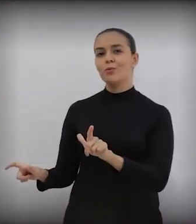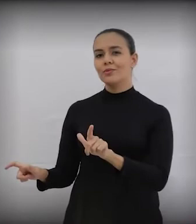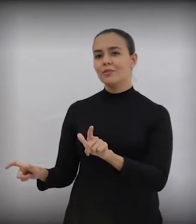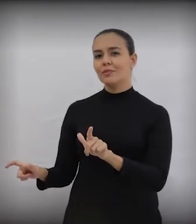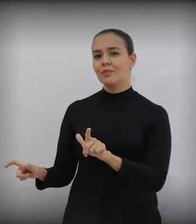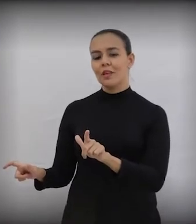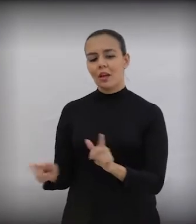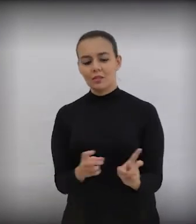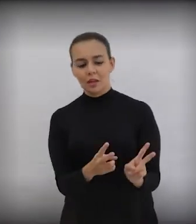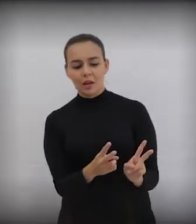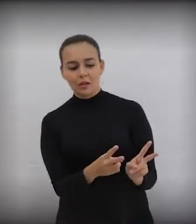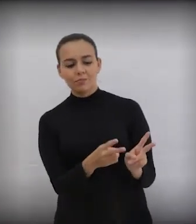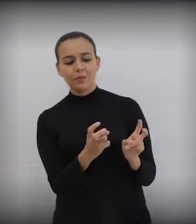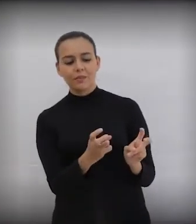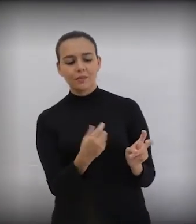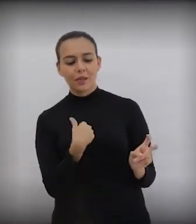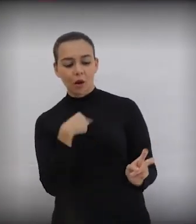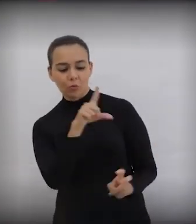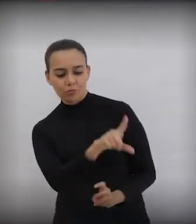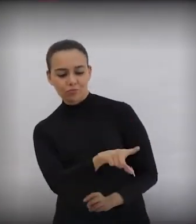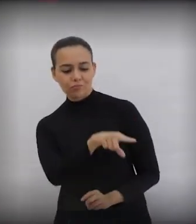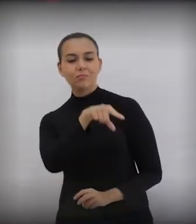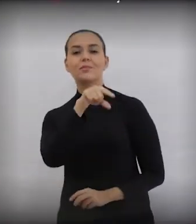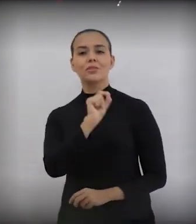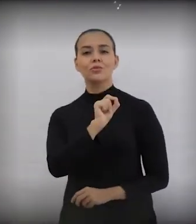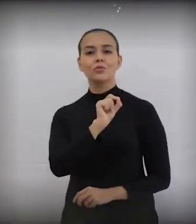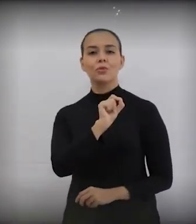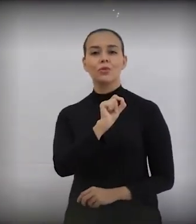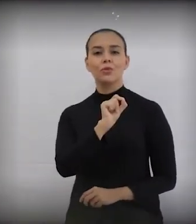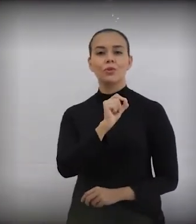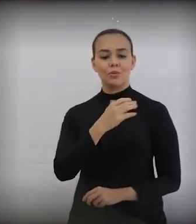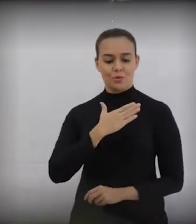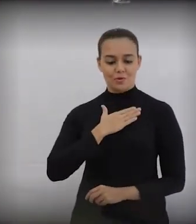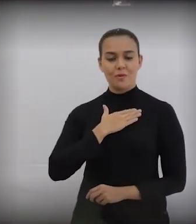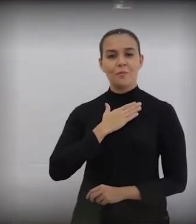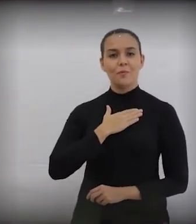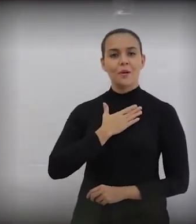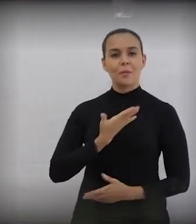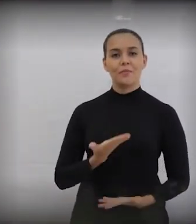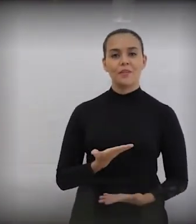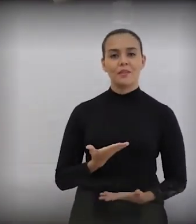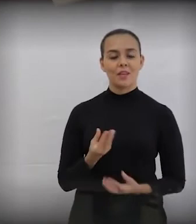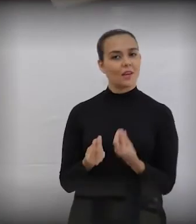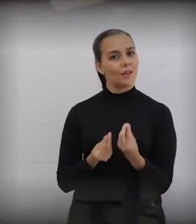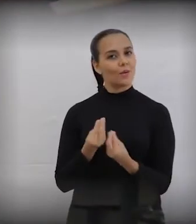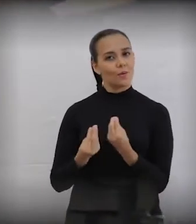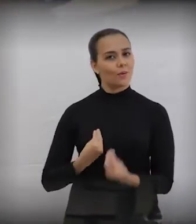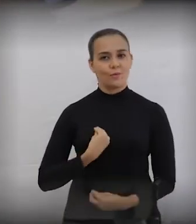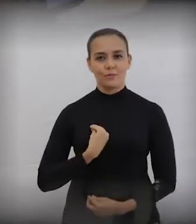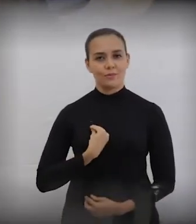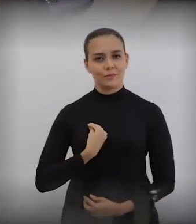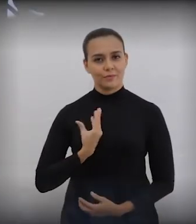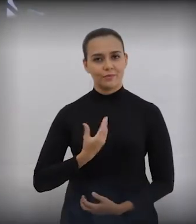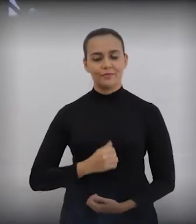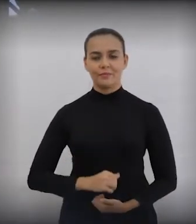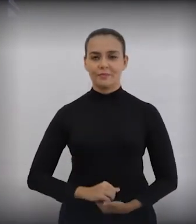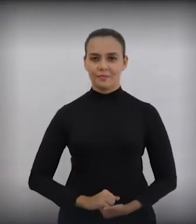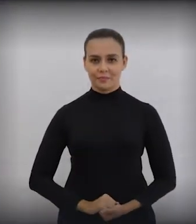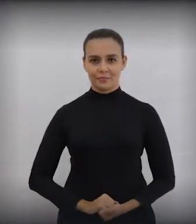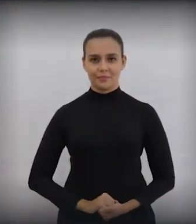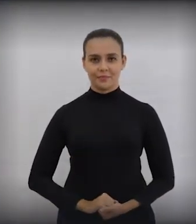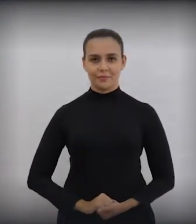sua percepção religiosa. Agora o indivíduo vai escolher qual é a sua plataforma religiosa.